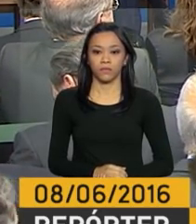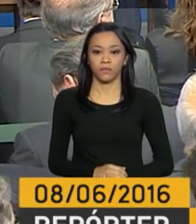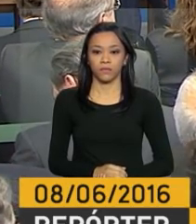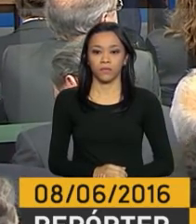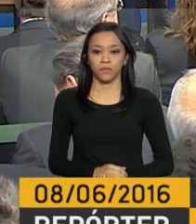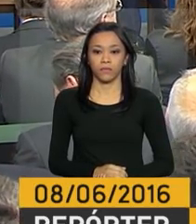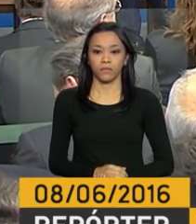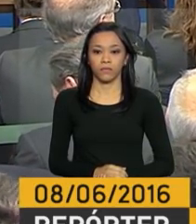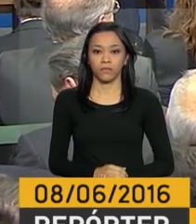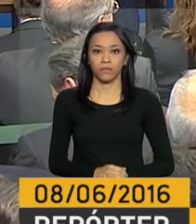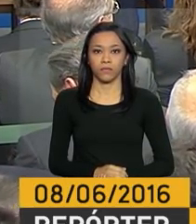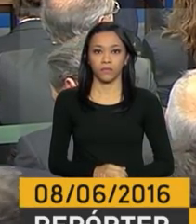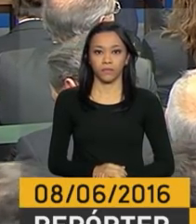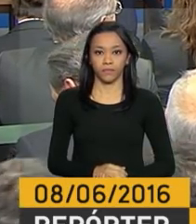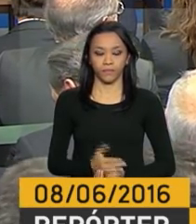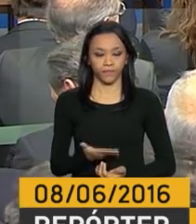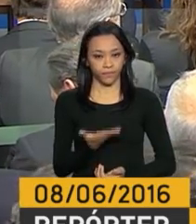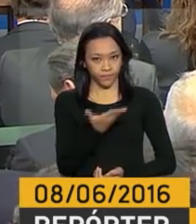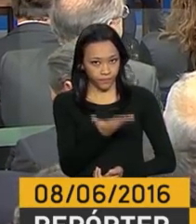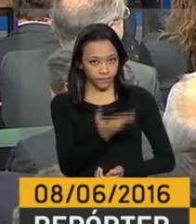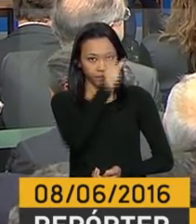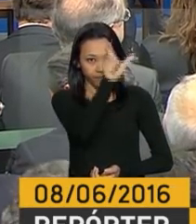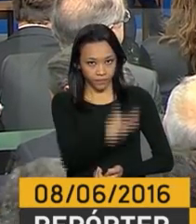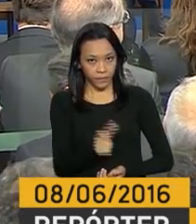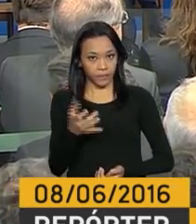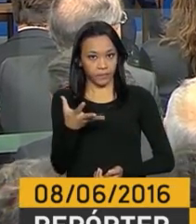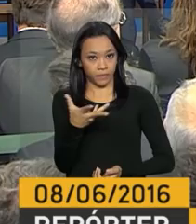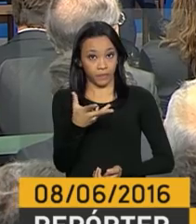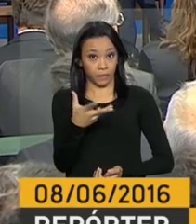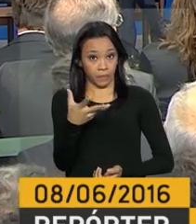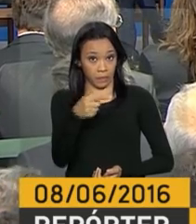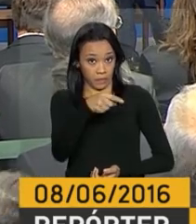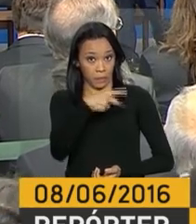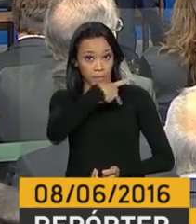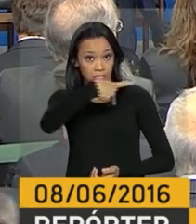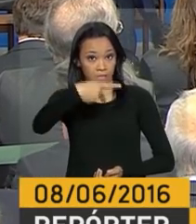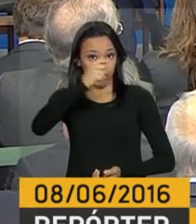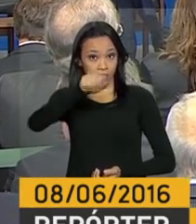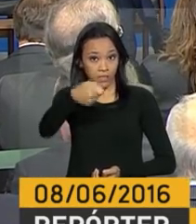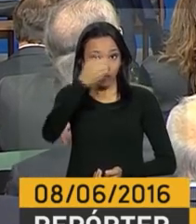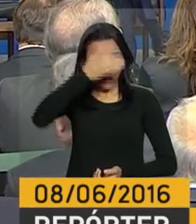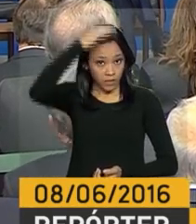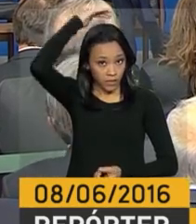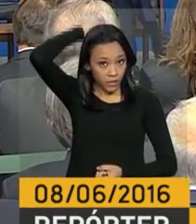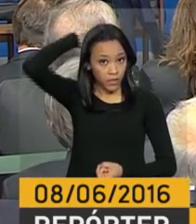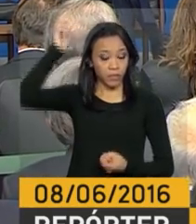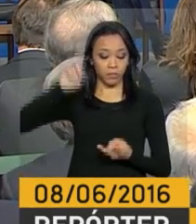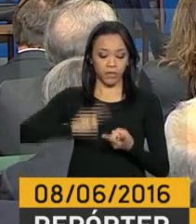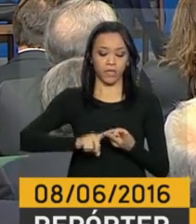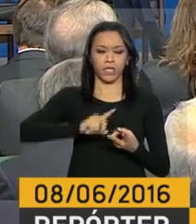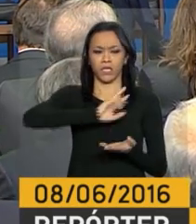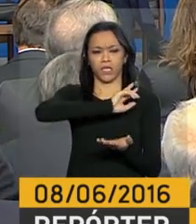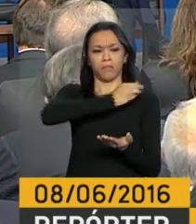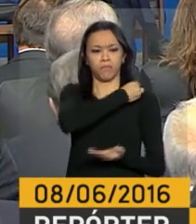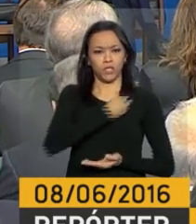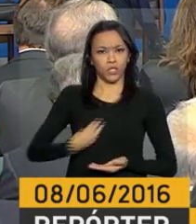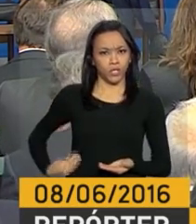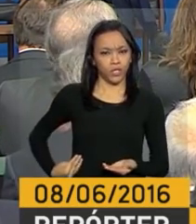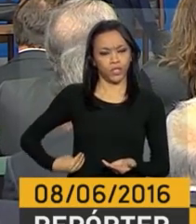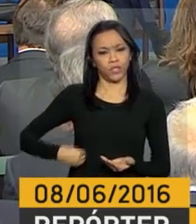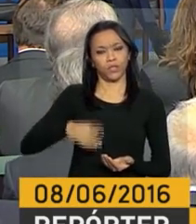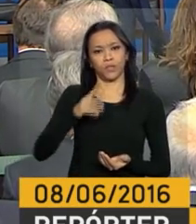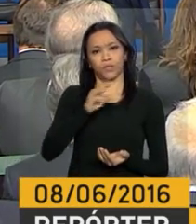Franco senhor presidente Michel Temer senhores ministros da fazenda da